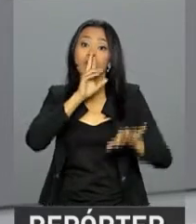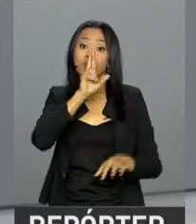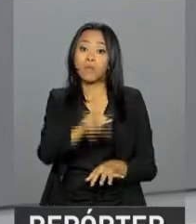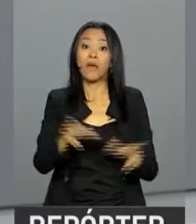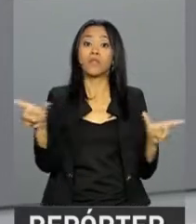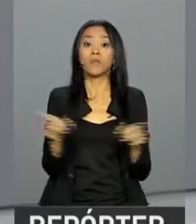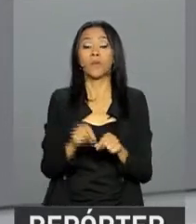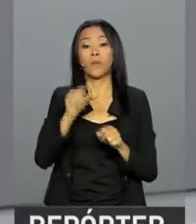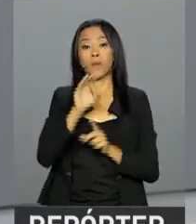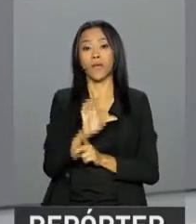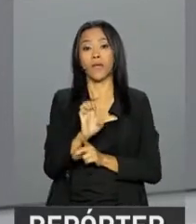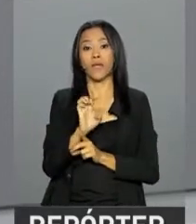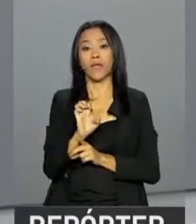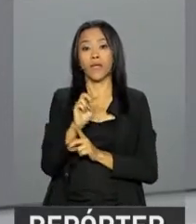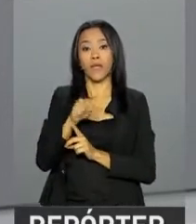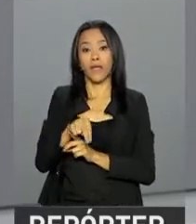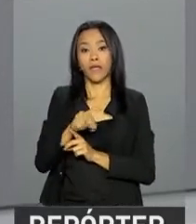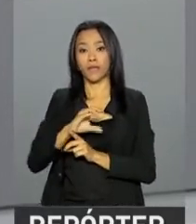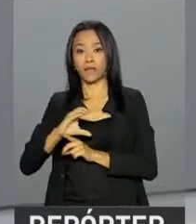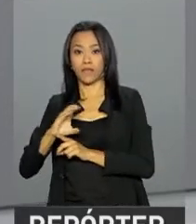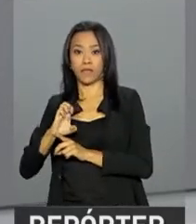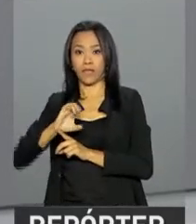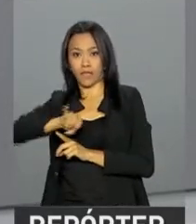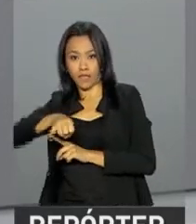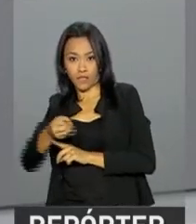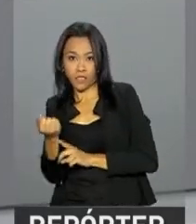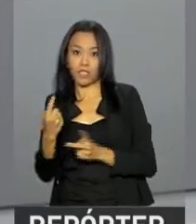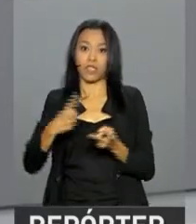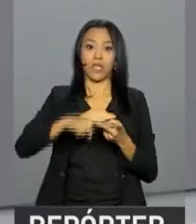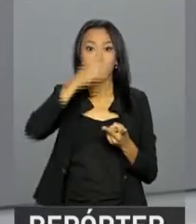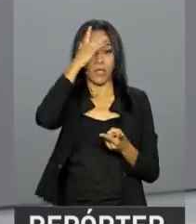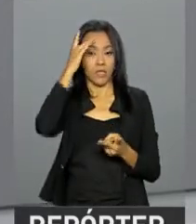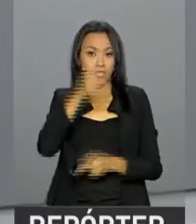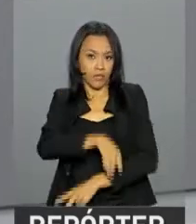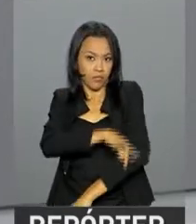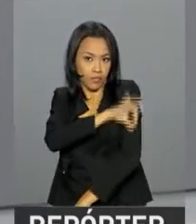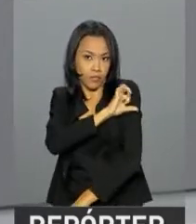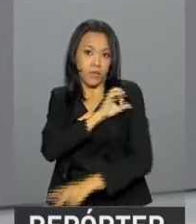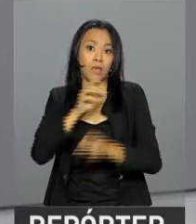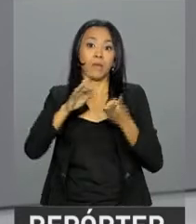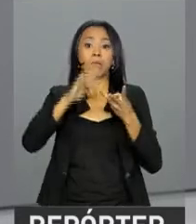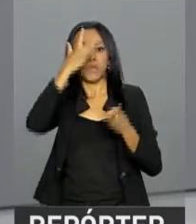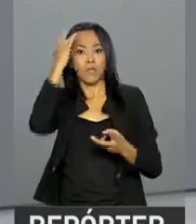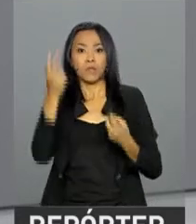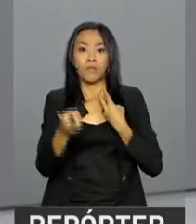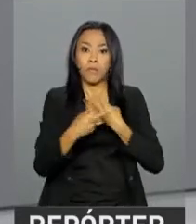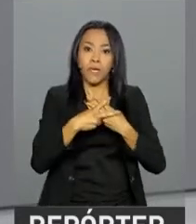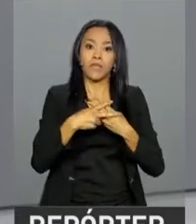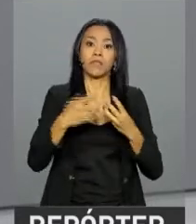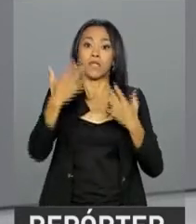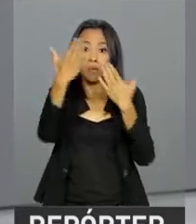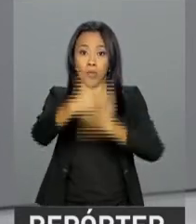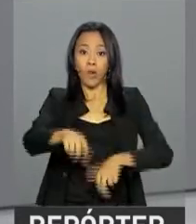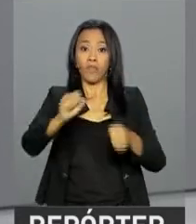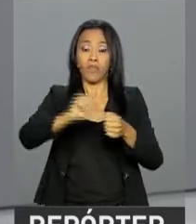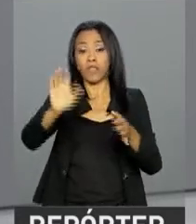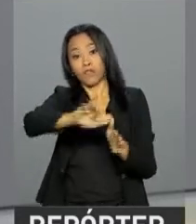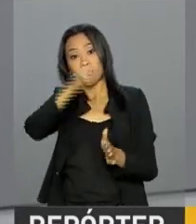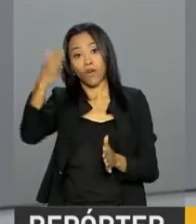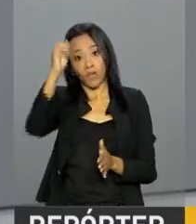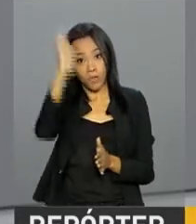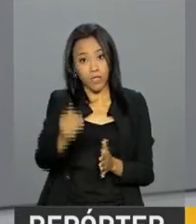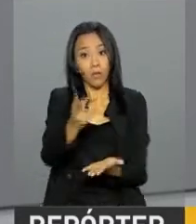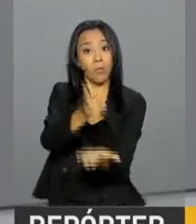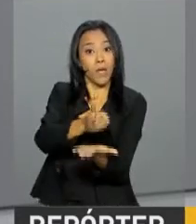estudantes do ensino fundamental para pessoas privadas de liberdade e provas realizadas no exterior permanecem na data prevista